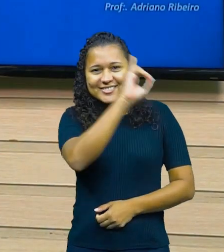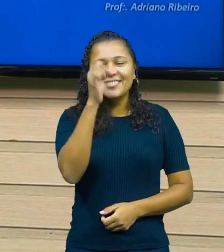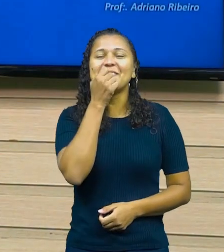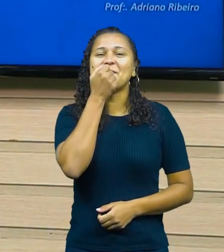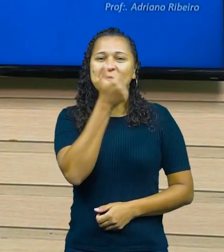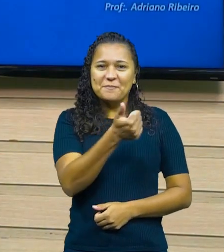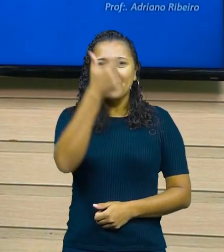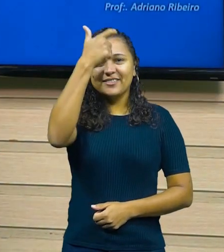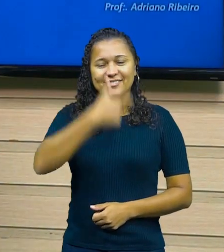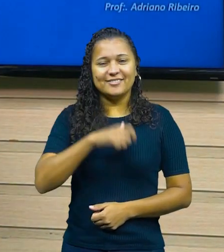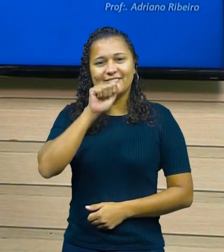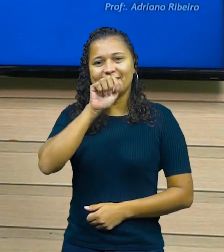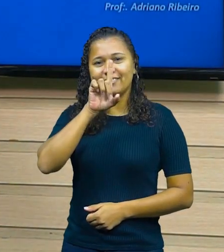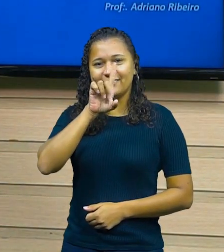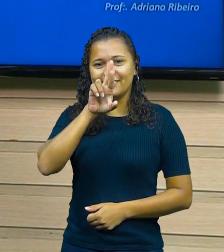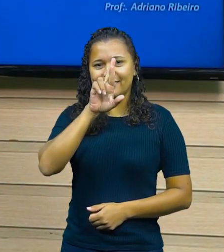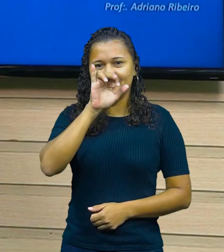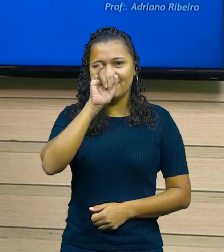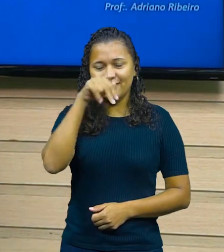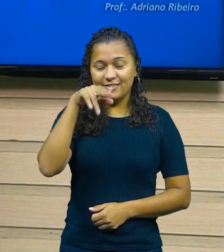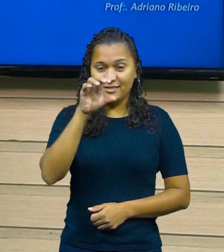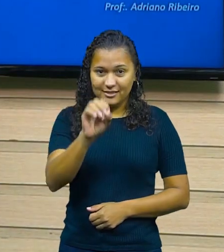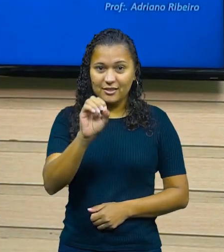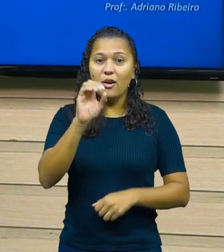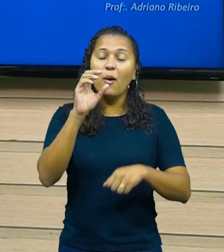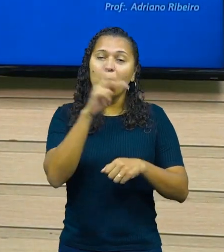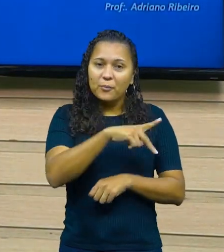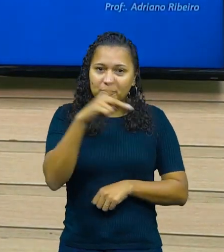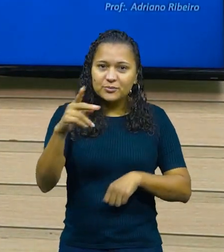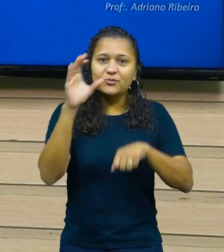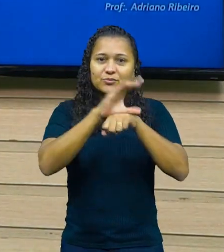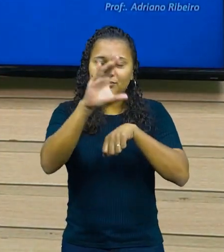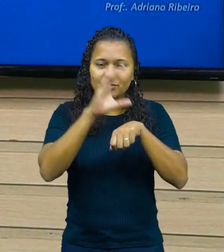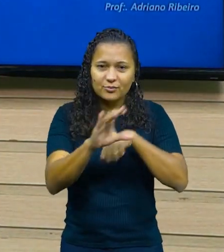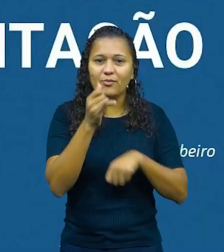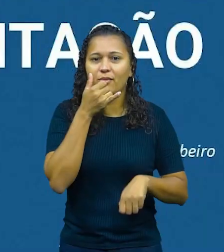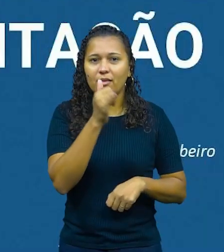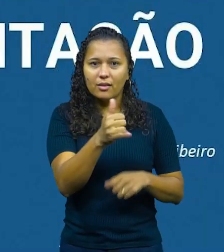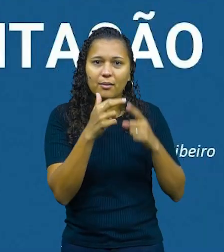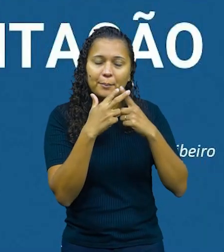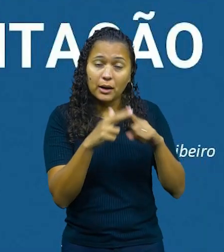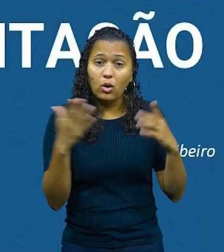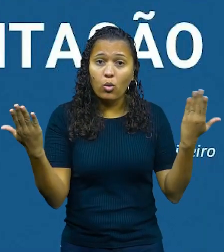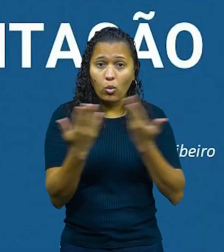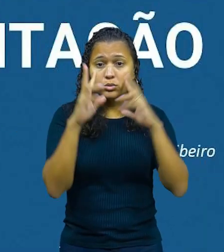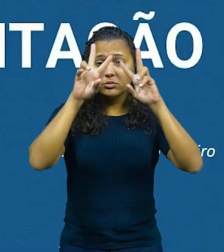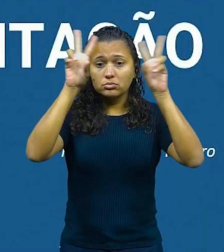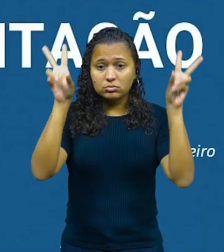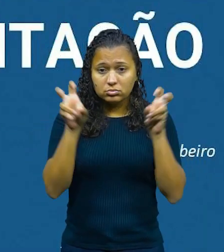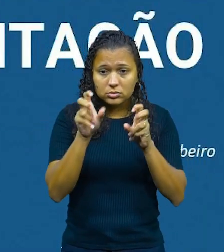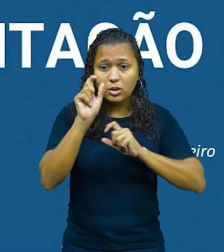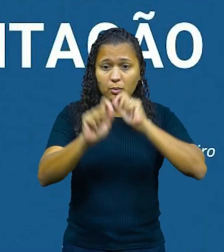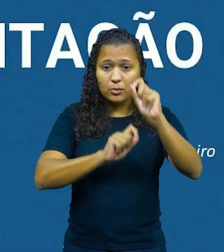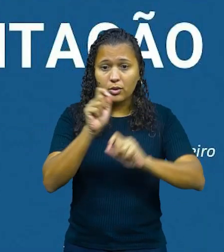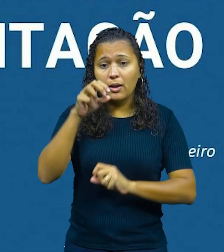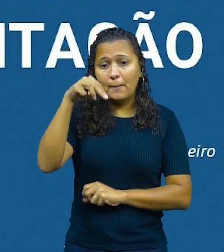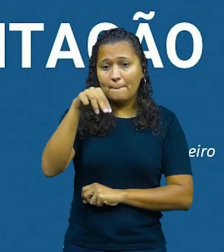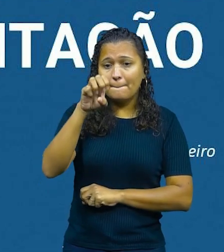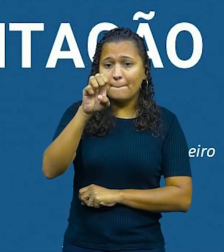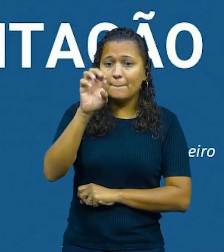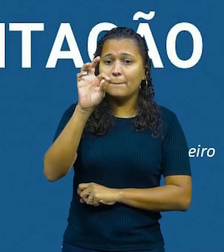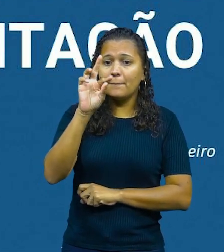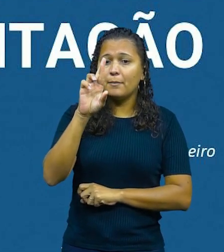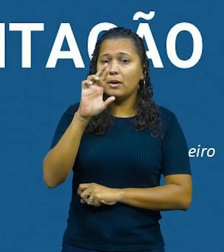Olá, tudo bem? Eu me chamo Adriano Ribeiro, sou professor do curso de Eletromecânica e hoje vamos tratar da disciplina de